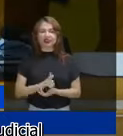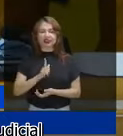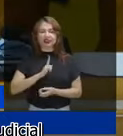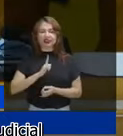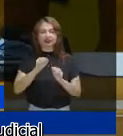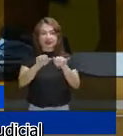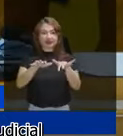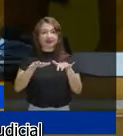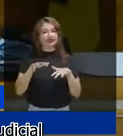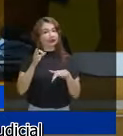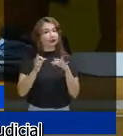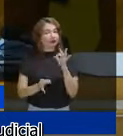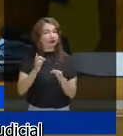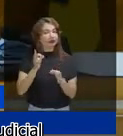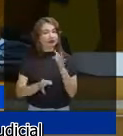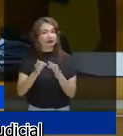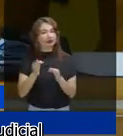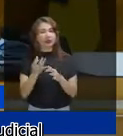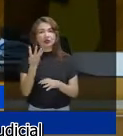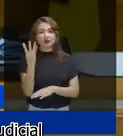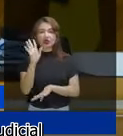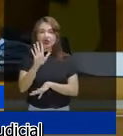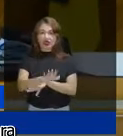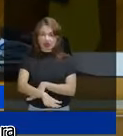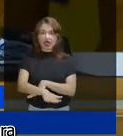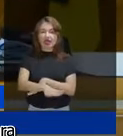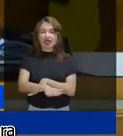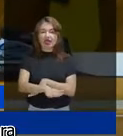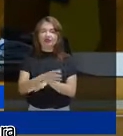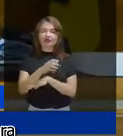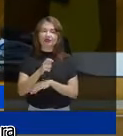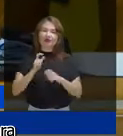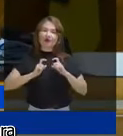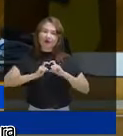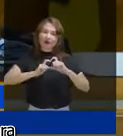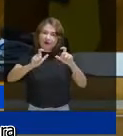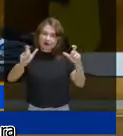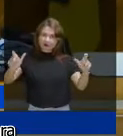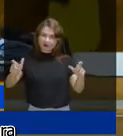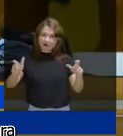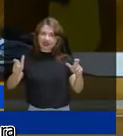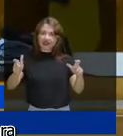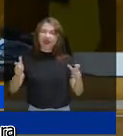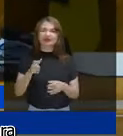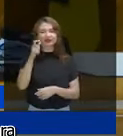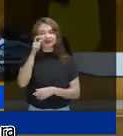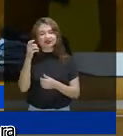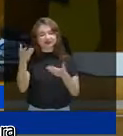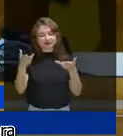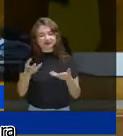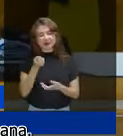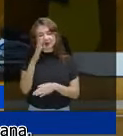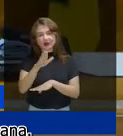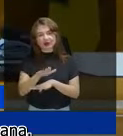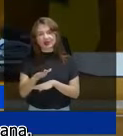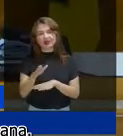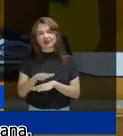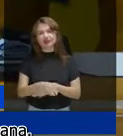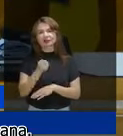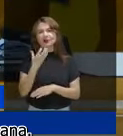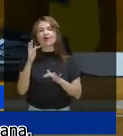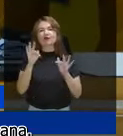temos sessão judicial aqui, às 16 horas, estão todos já convidados para comparecer. Tenham todos um bom final de